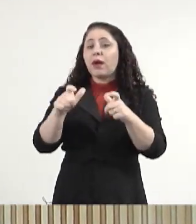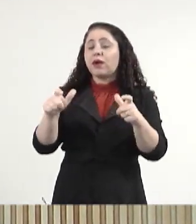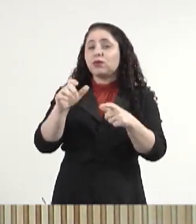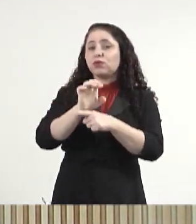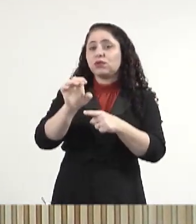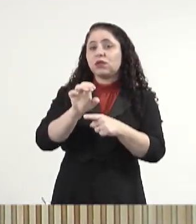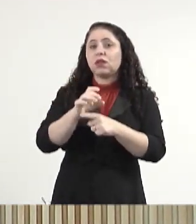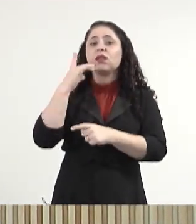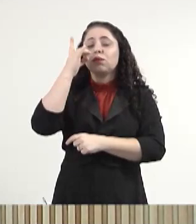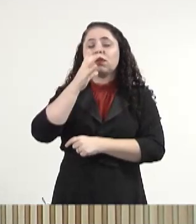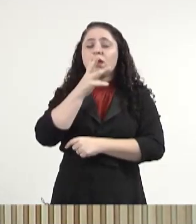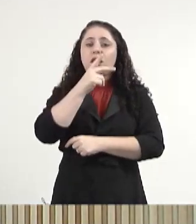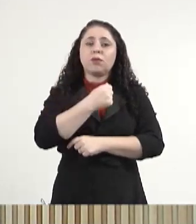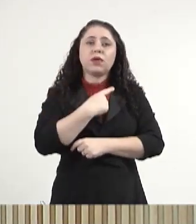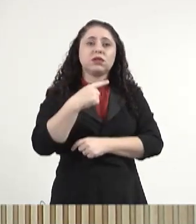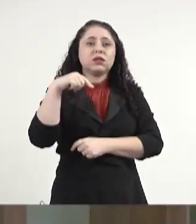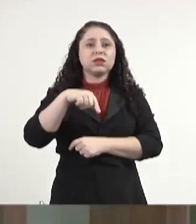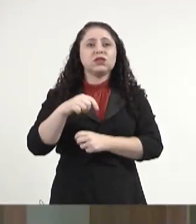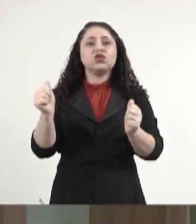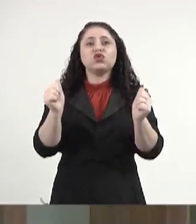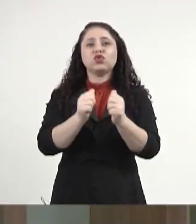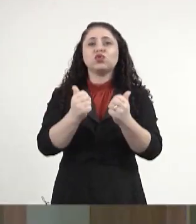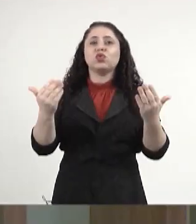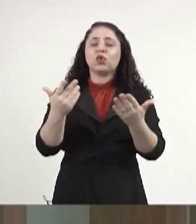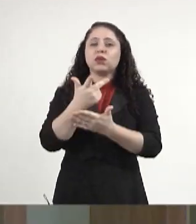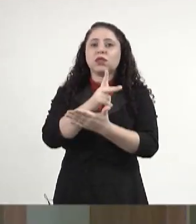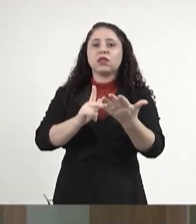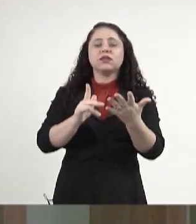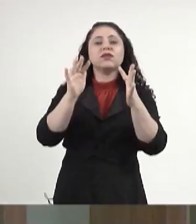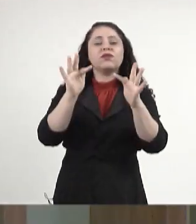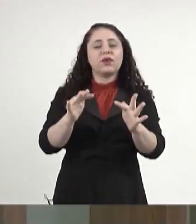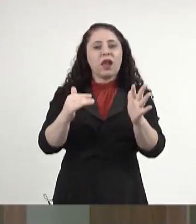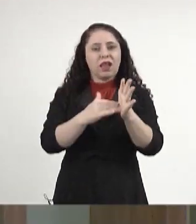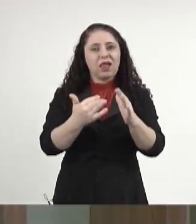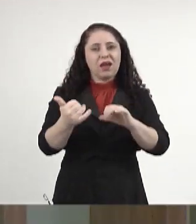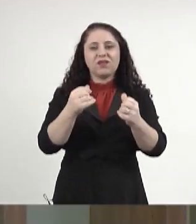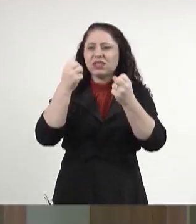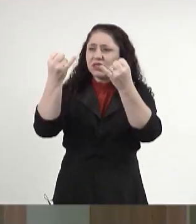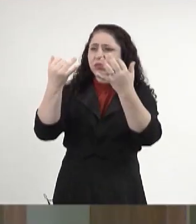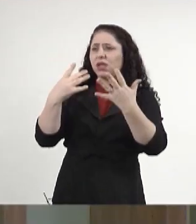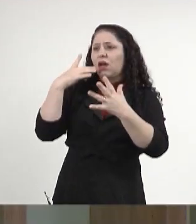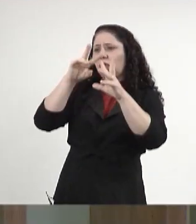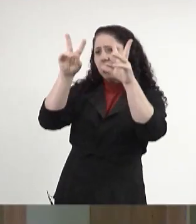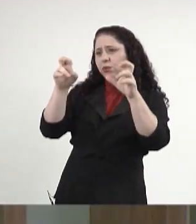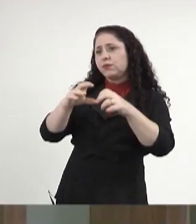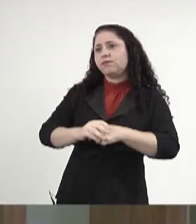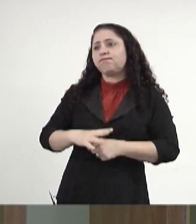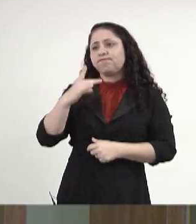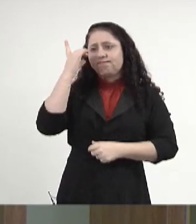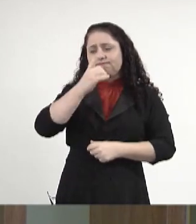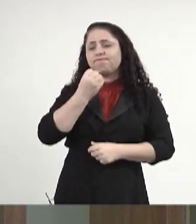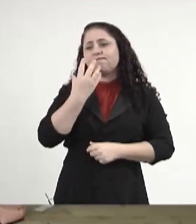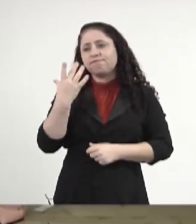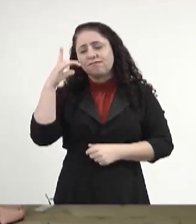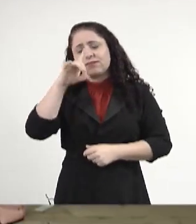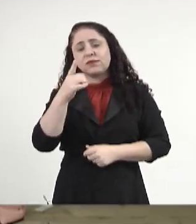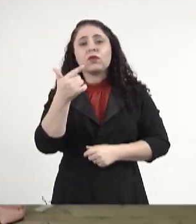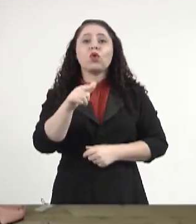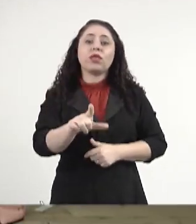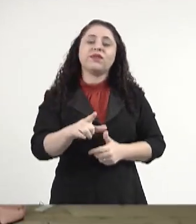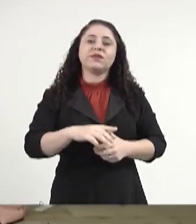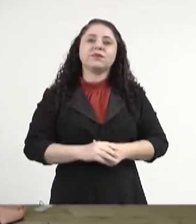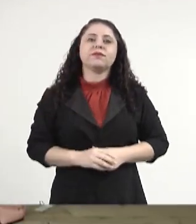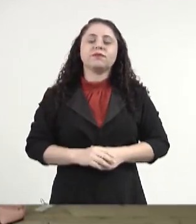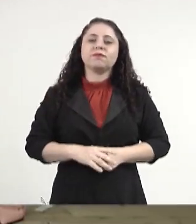estado. E a deputada Lia Nogueira, então, está aqui ao vivo com a gente no Redação Final para falar sobre esse tema. Deputada, muito bom dia para a senhora mais uma